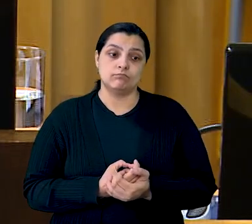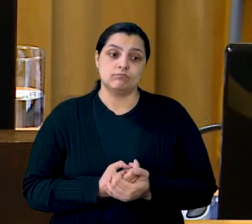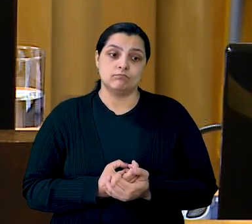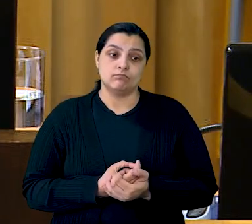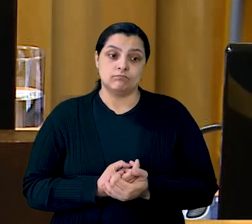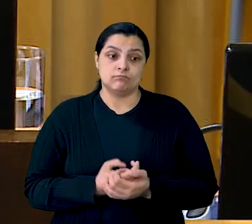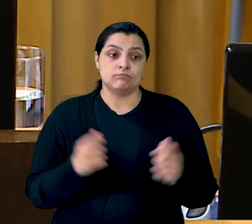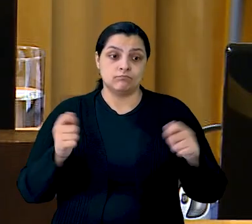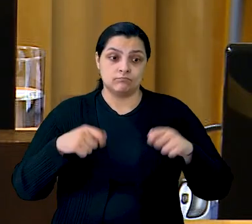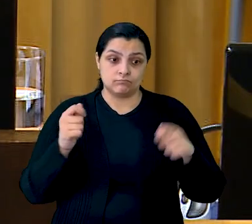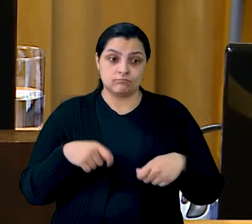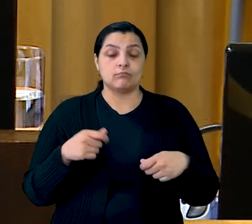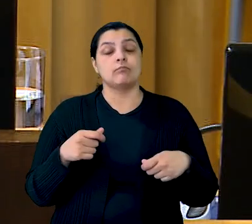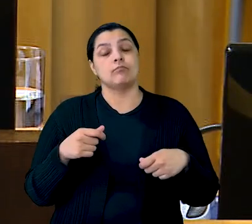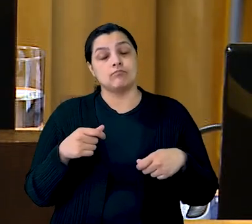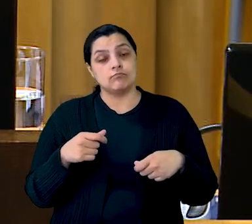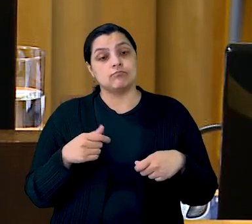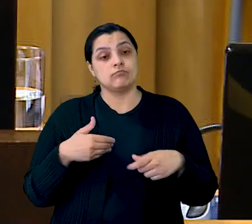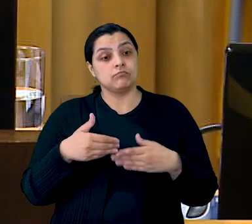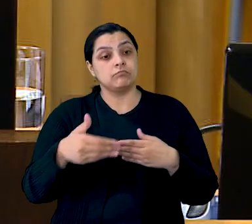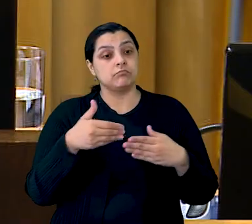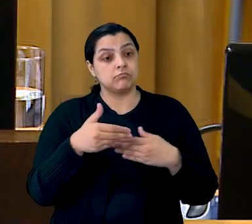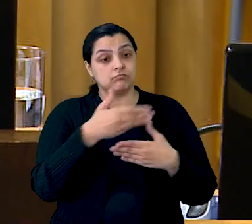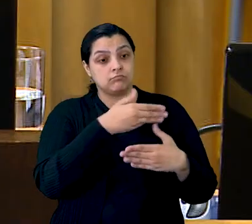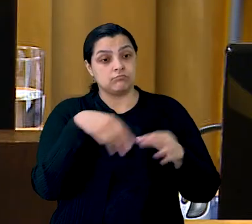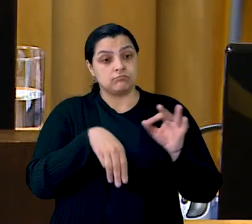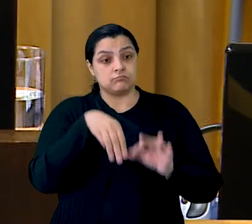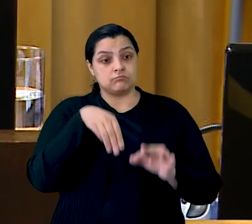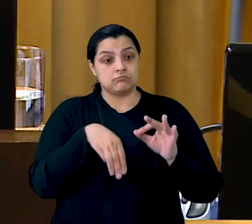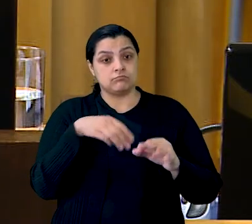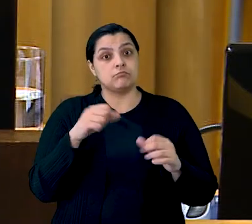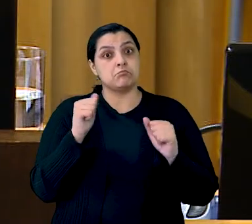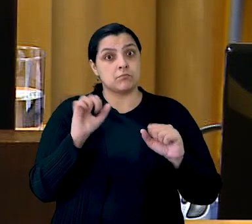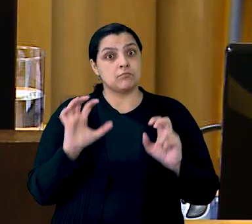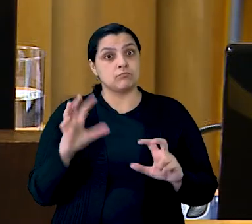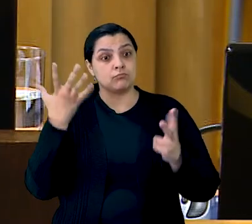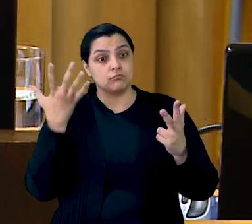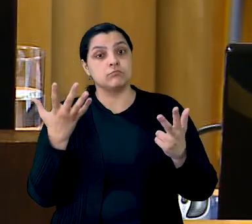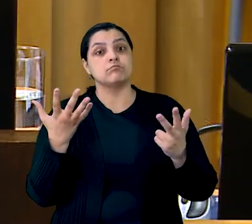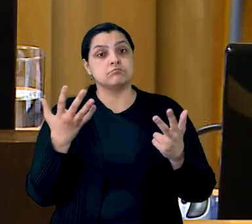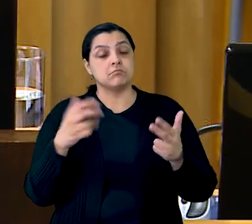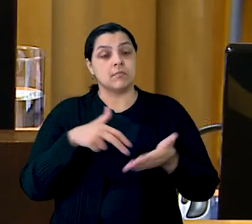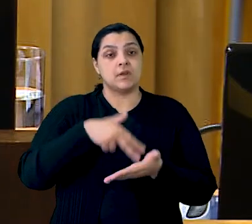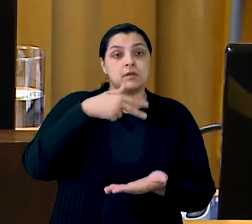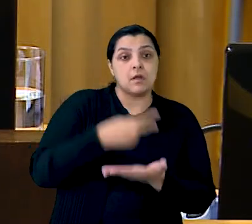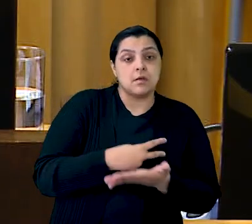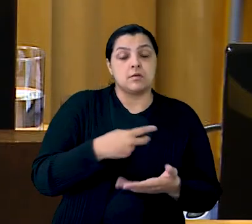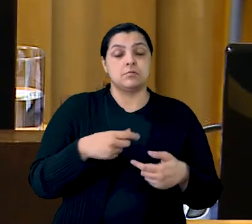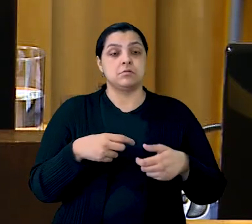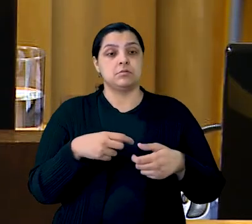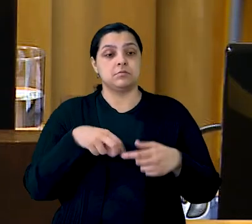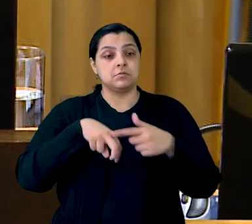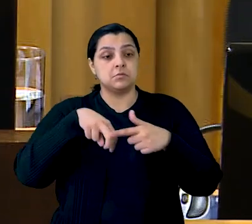atividade que causa, suscetível ou provável, como disse o ministro Cláudio, de causar lesão, nesse caso, sem dúvida